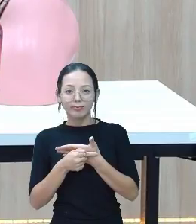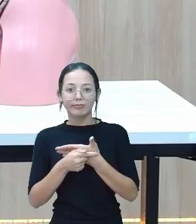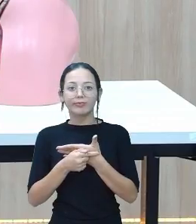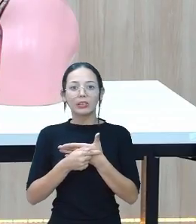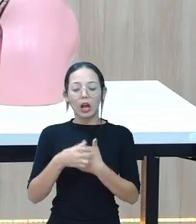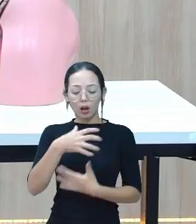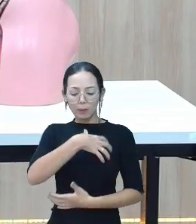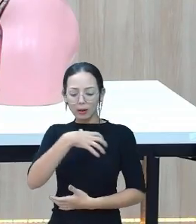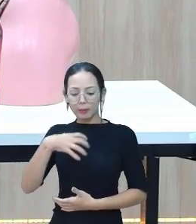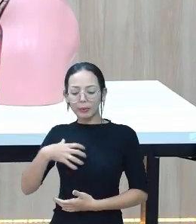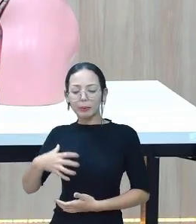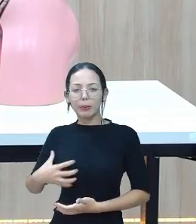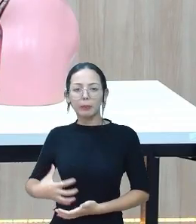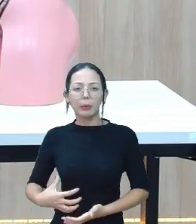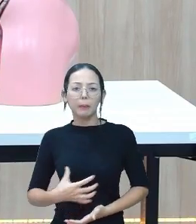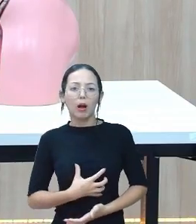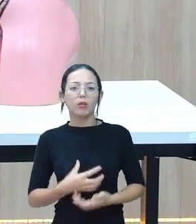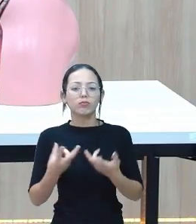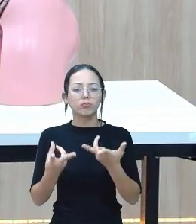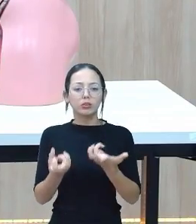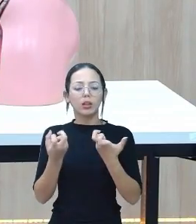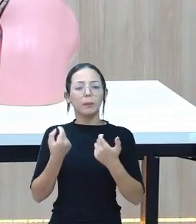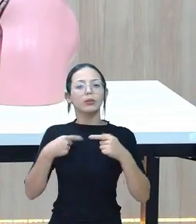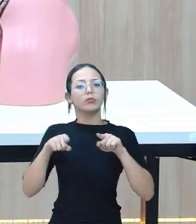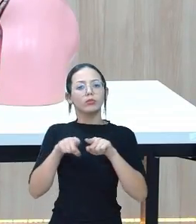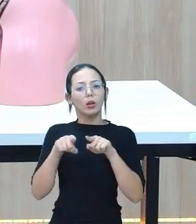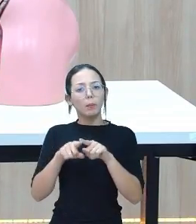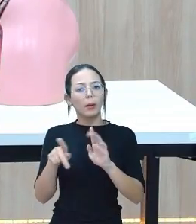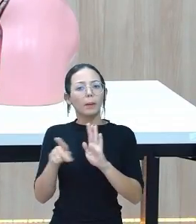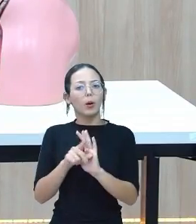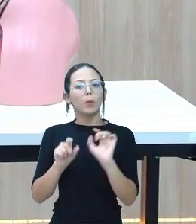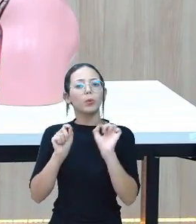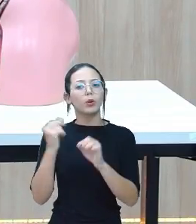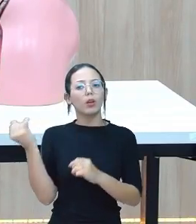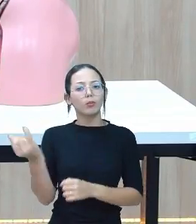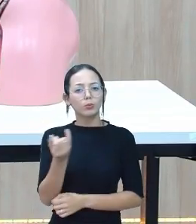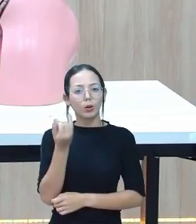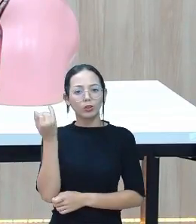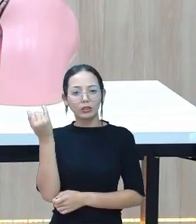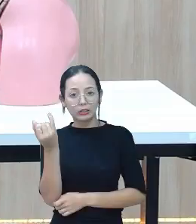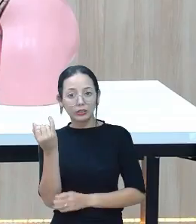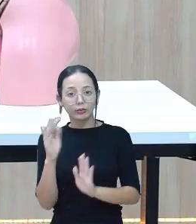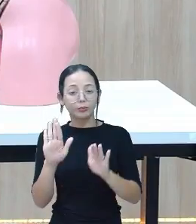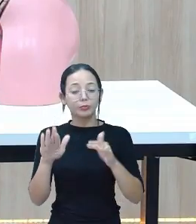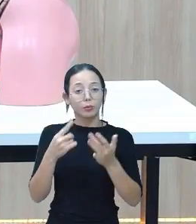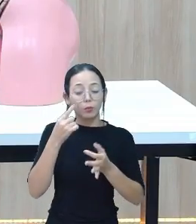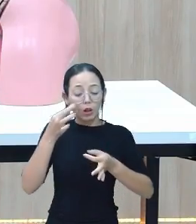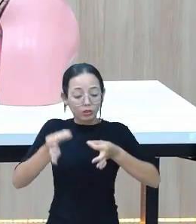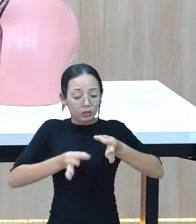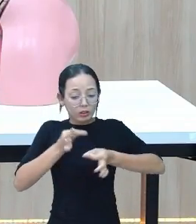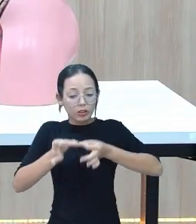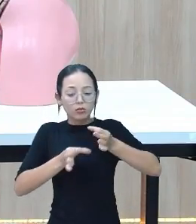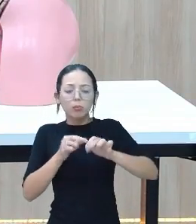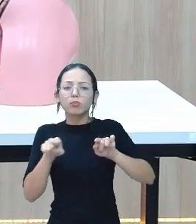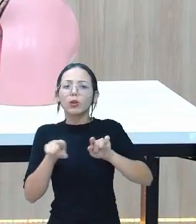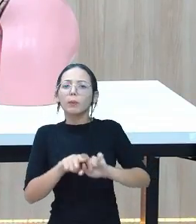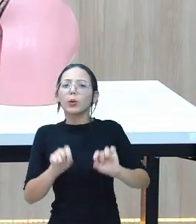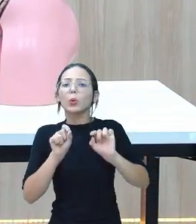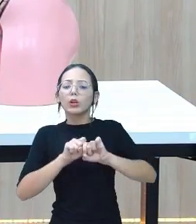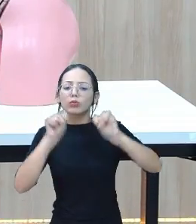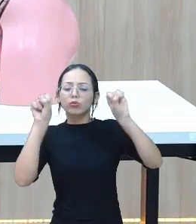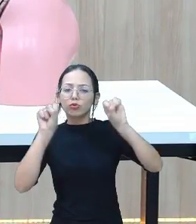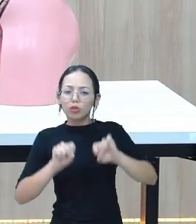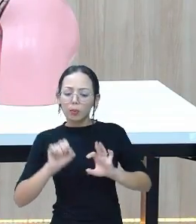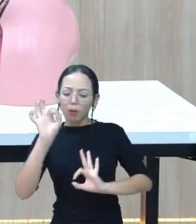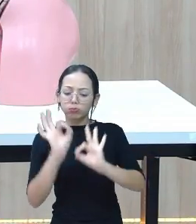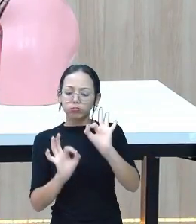cada órgão que nós vemos também tem a sua importância. Então, na célula é também um sistema